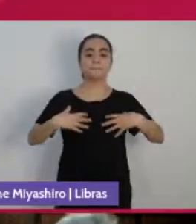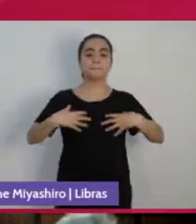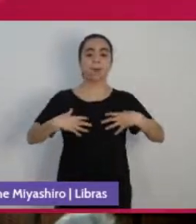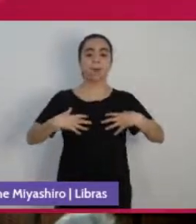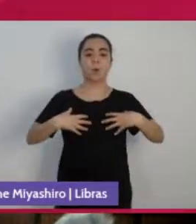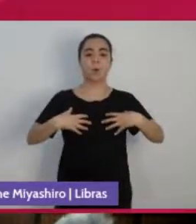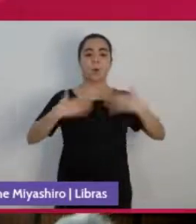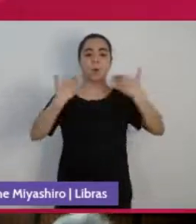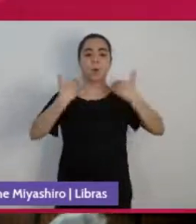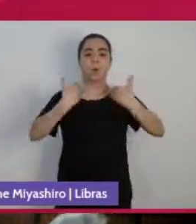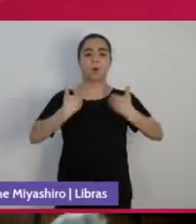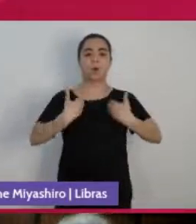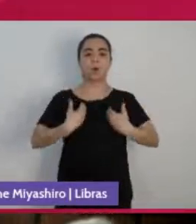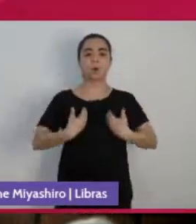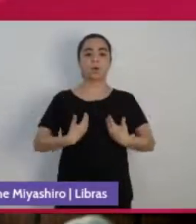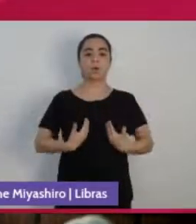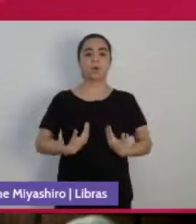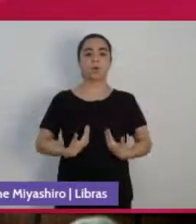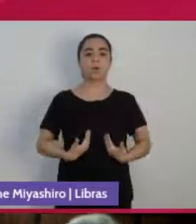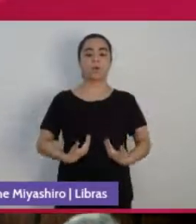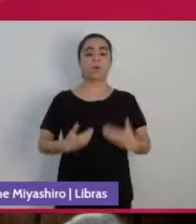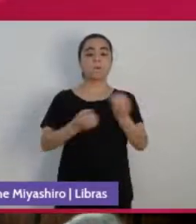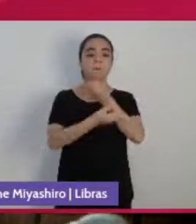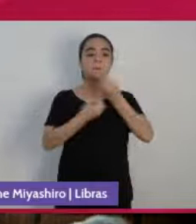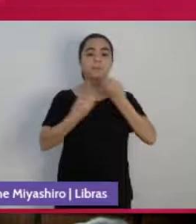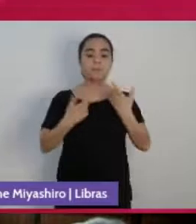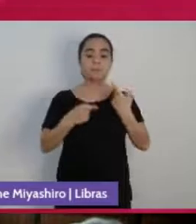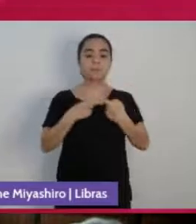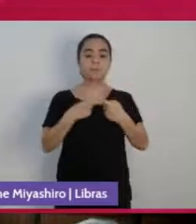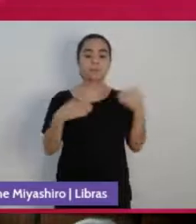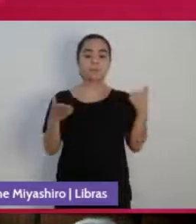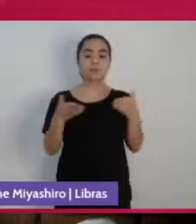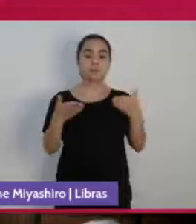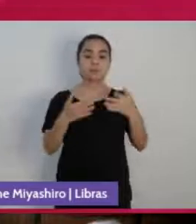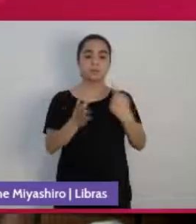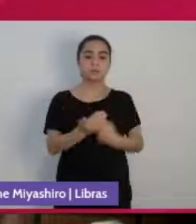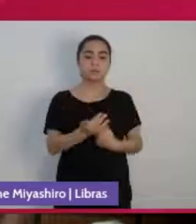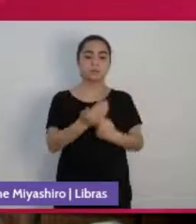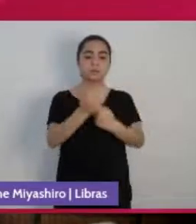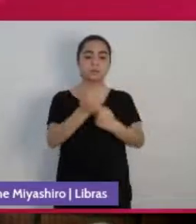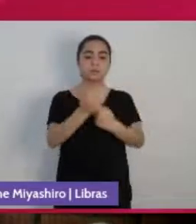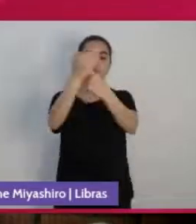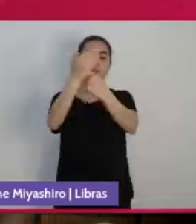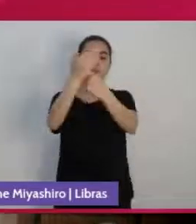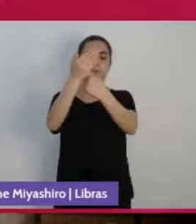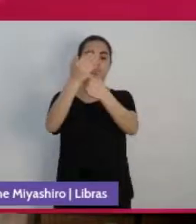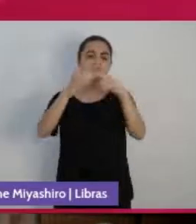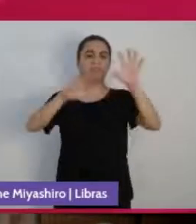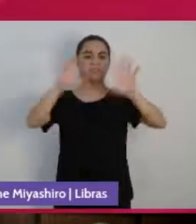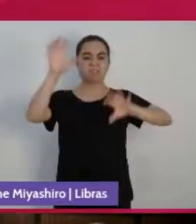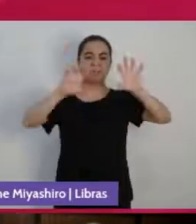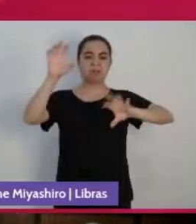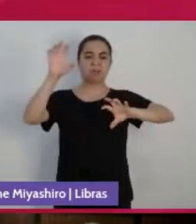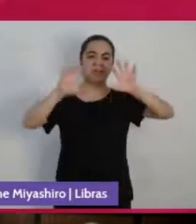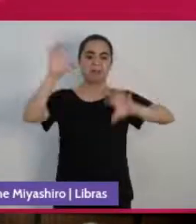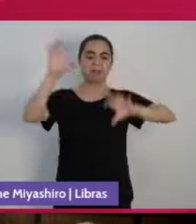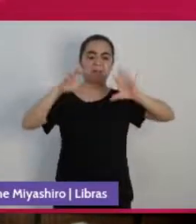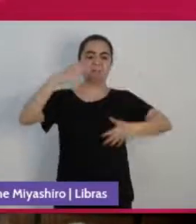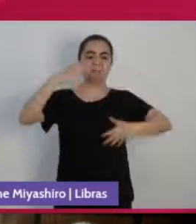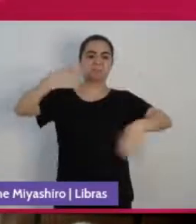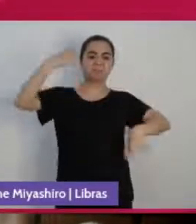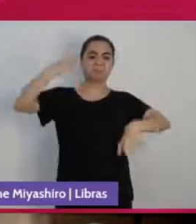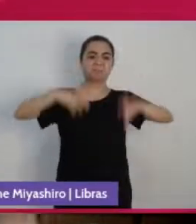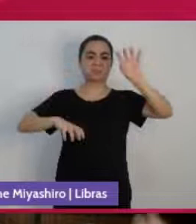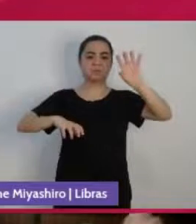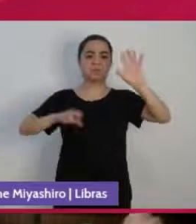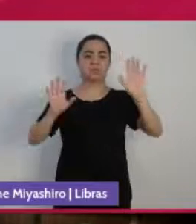peitoral casando, tá? Porque hoje, com a tecnologia, o povo faz uma mama para cima, uma mama para baixo e fala